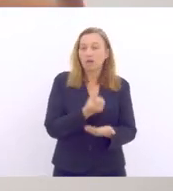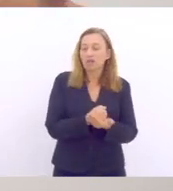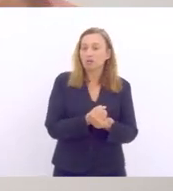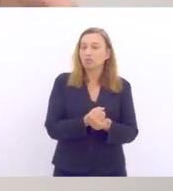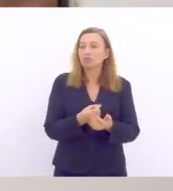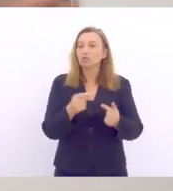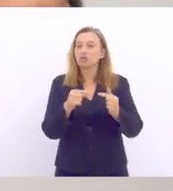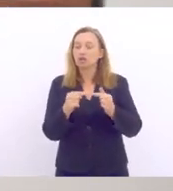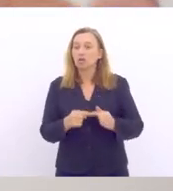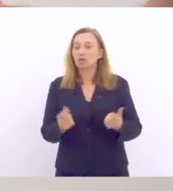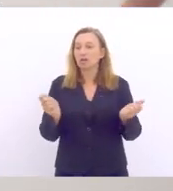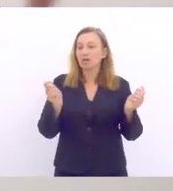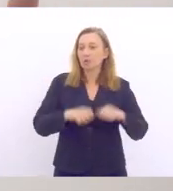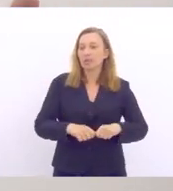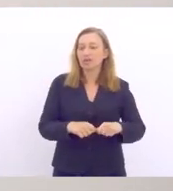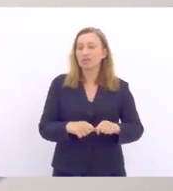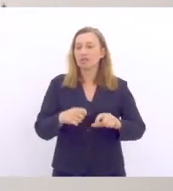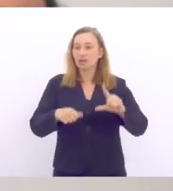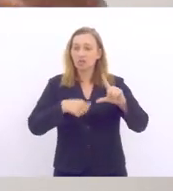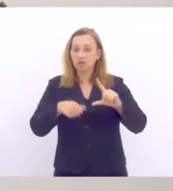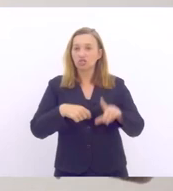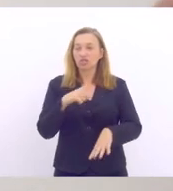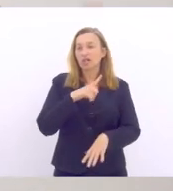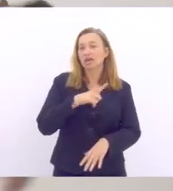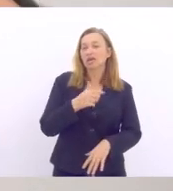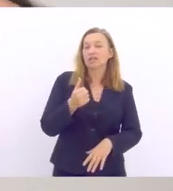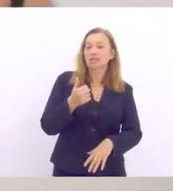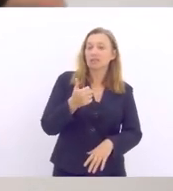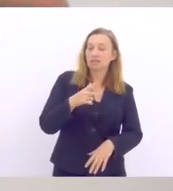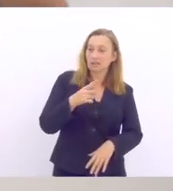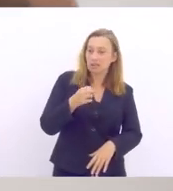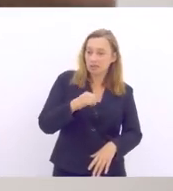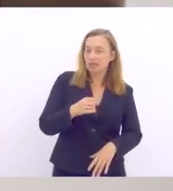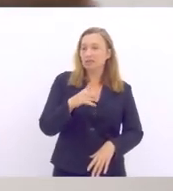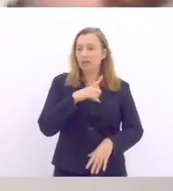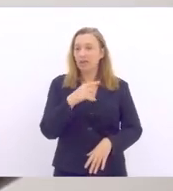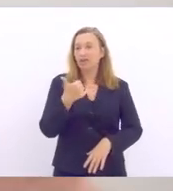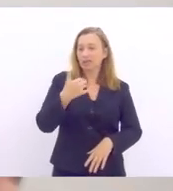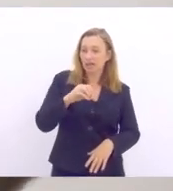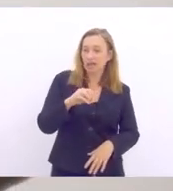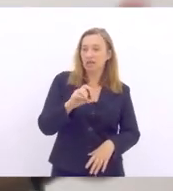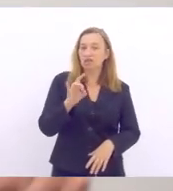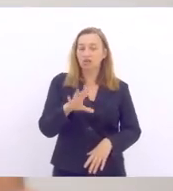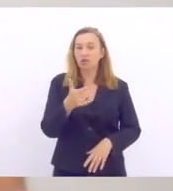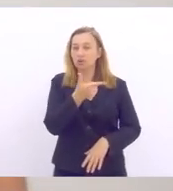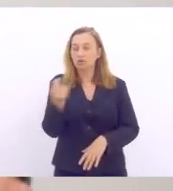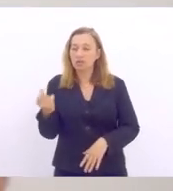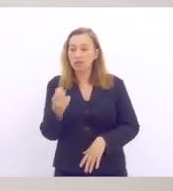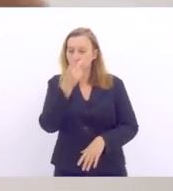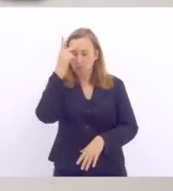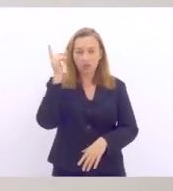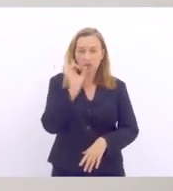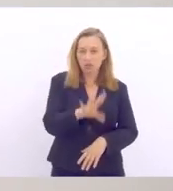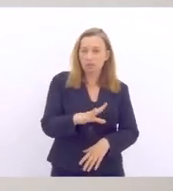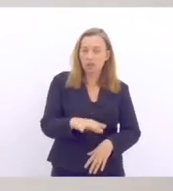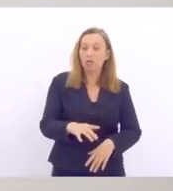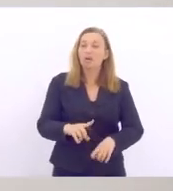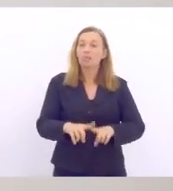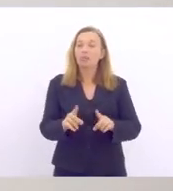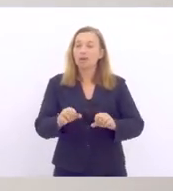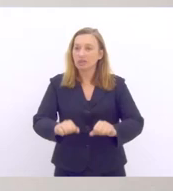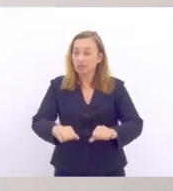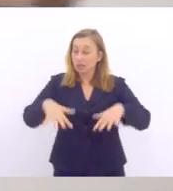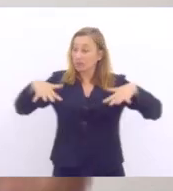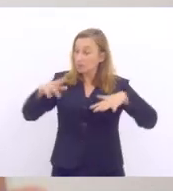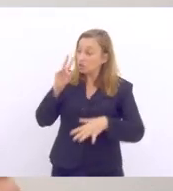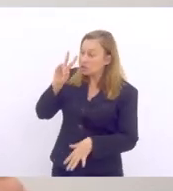com a capacidade logística que ela tem. Se ela tem 10 bandeiras, ela vai cadastrar ali, o exemplo, 200 torcedores somente. Tendo em vista que na arquibancada, quando a